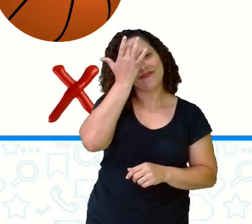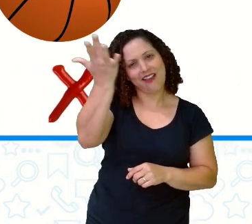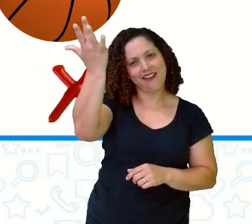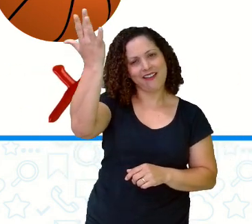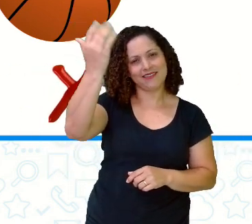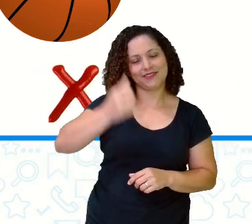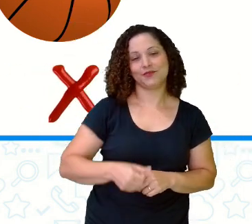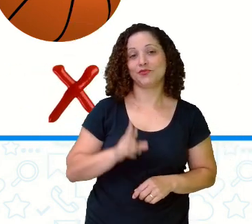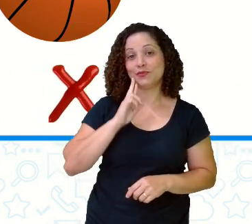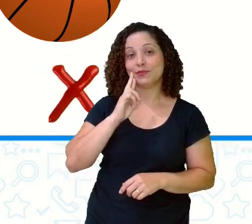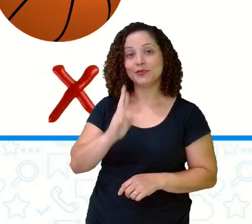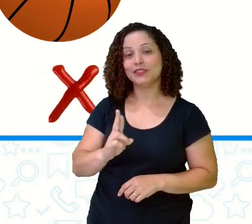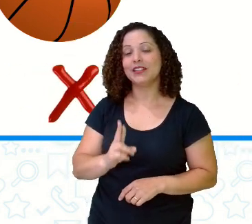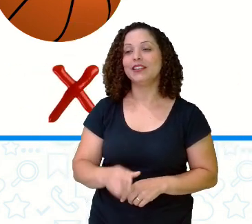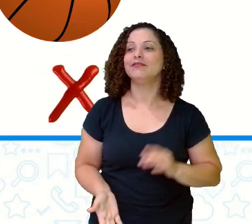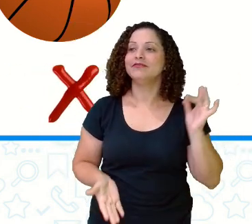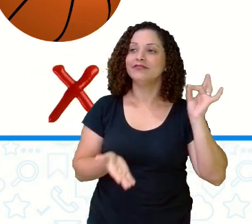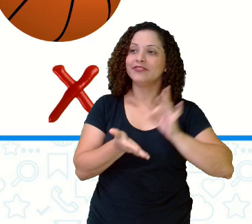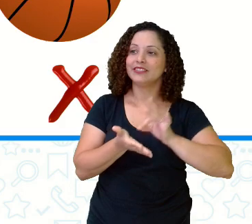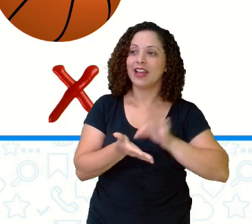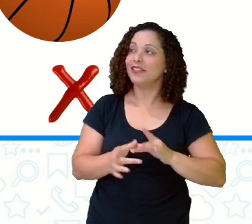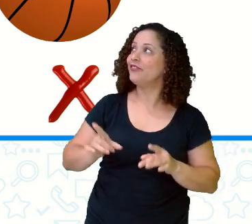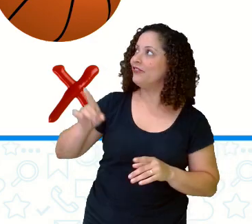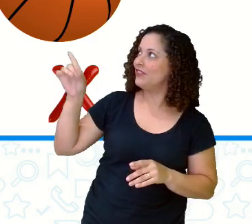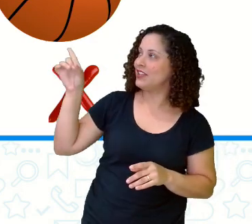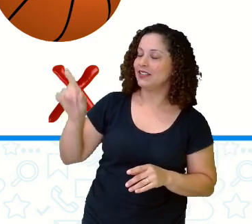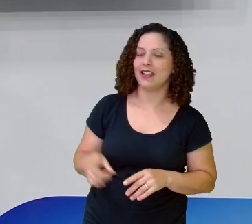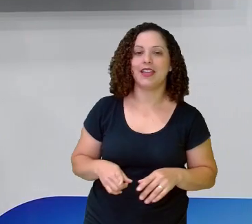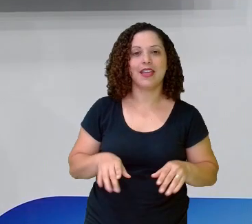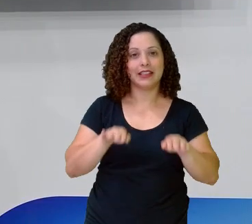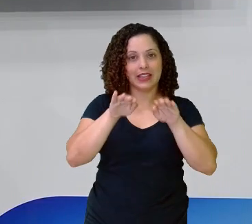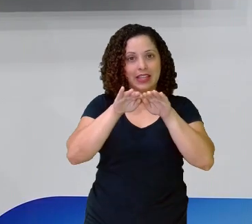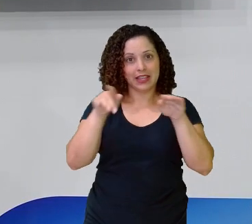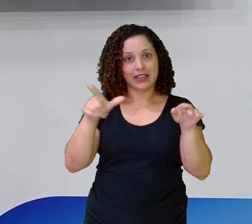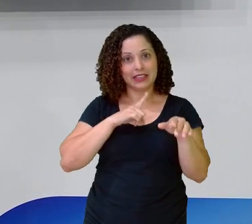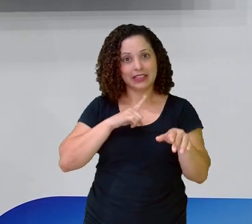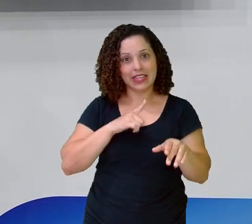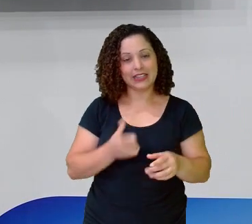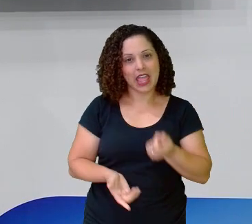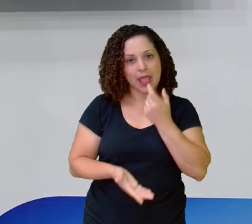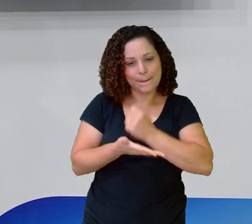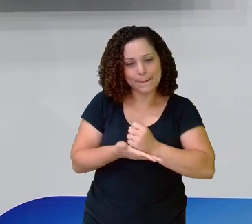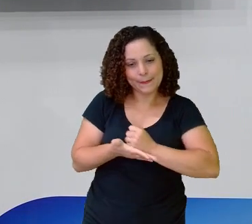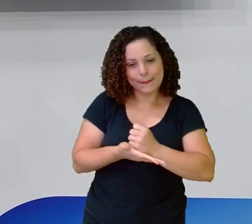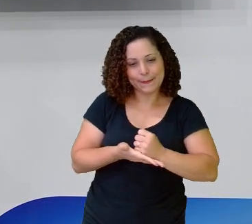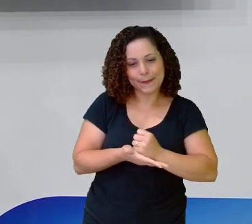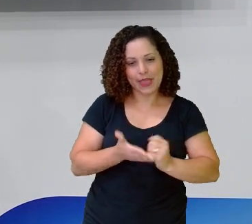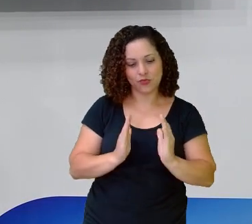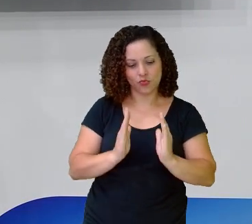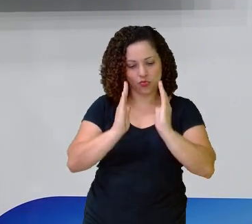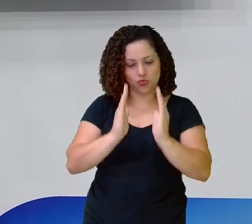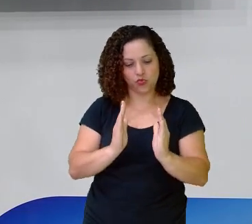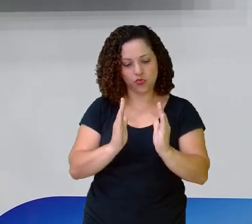demais resolver. Claro que é, ó. Olha a caixinha do remédio, representação clara de prisma